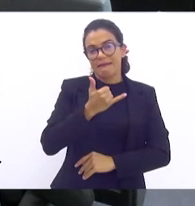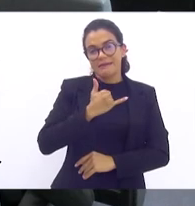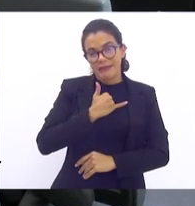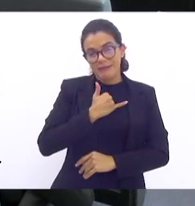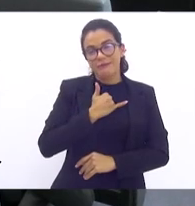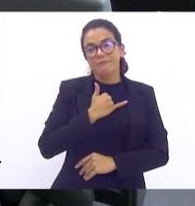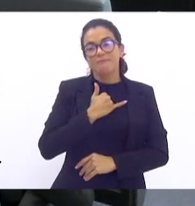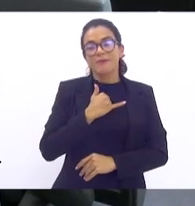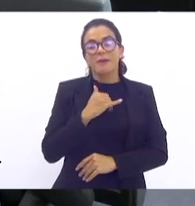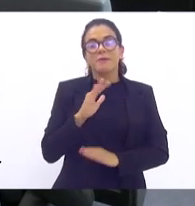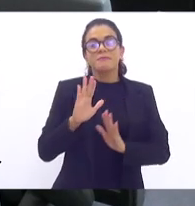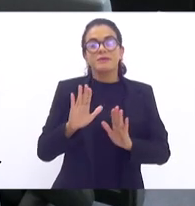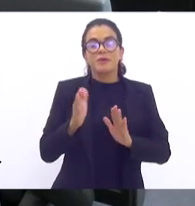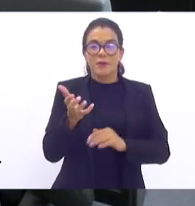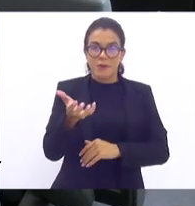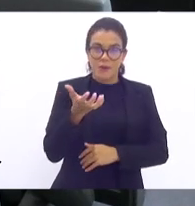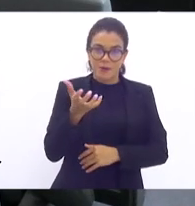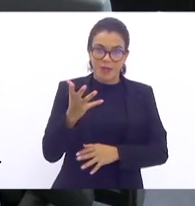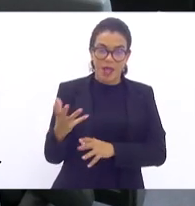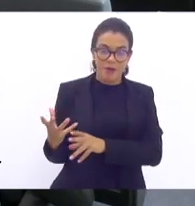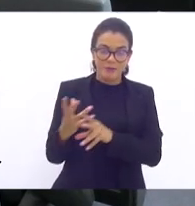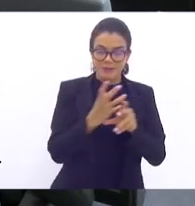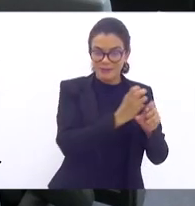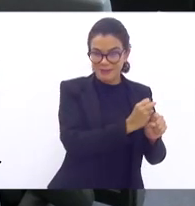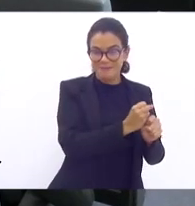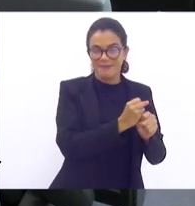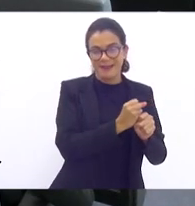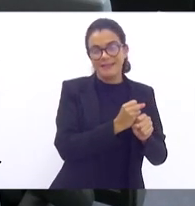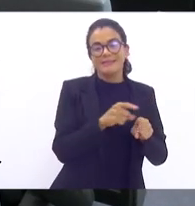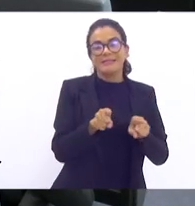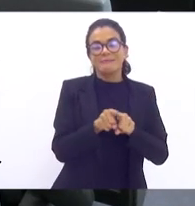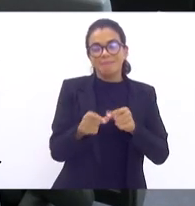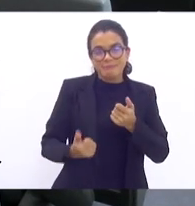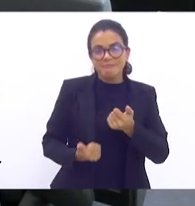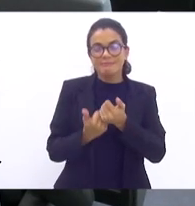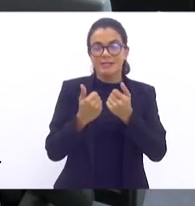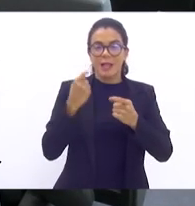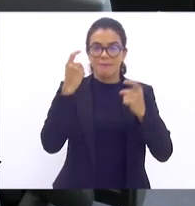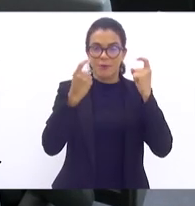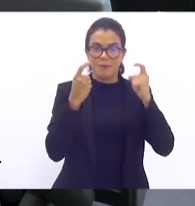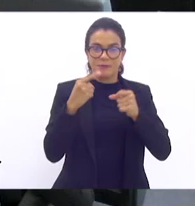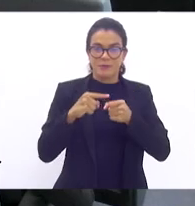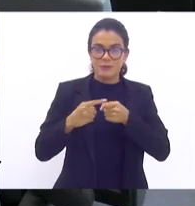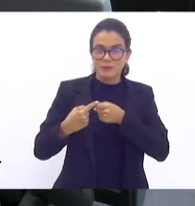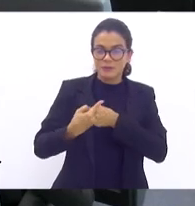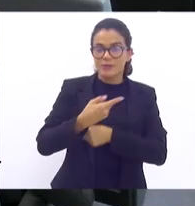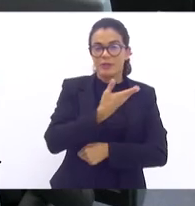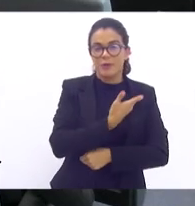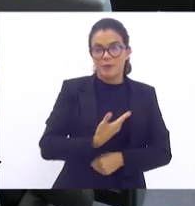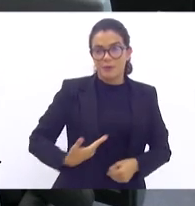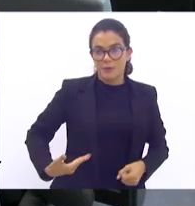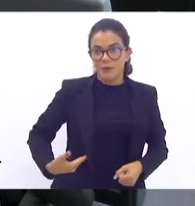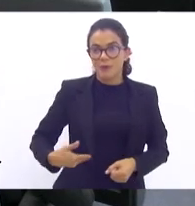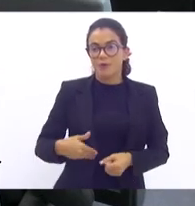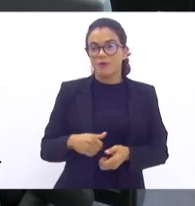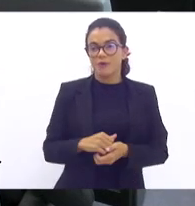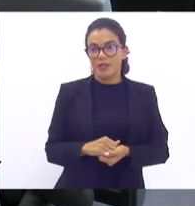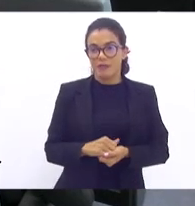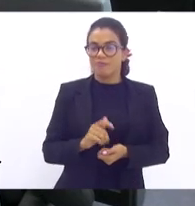mas quero fazer couro já soube aqui das preocupações dos Municípios o governo é